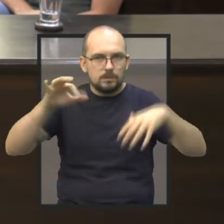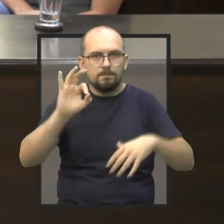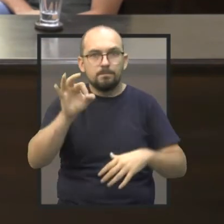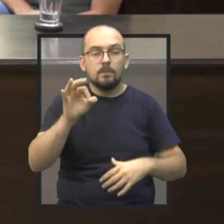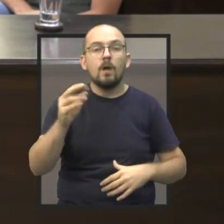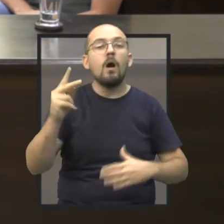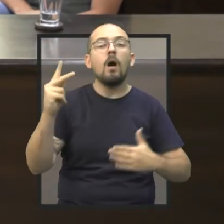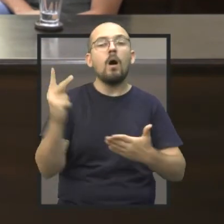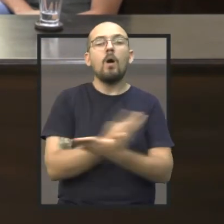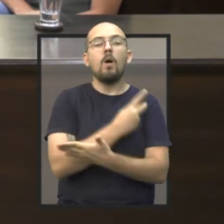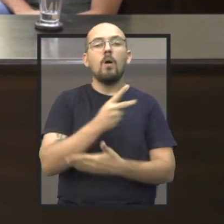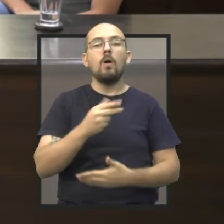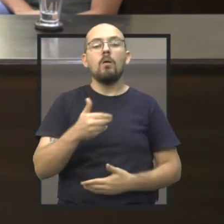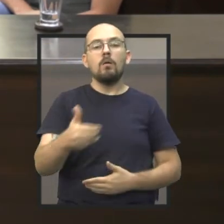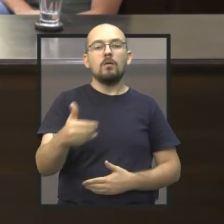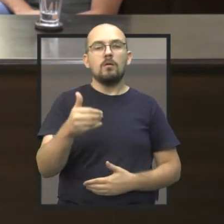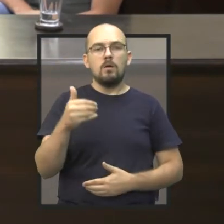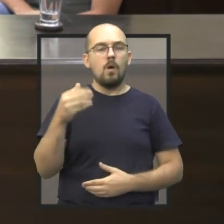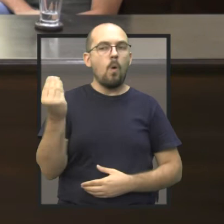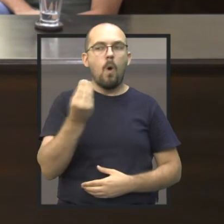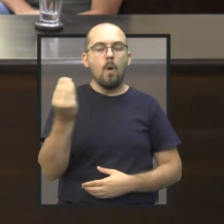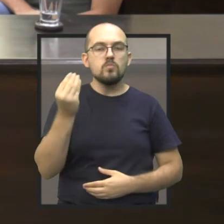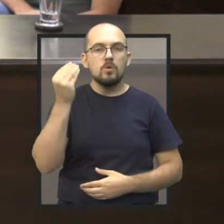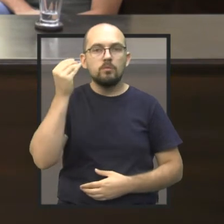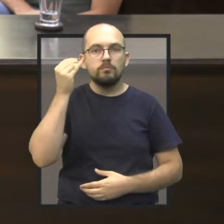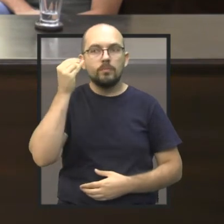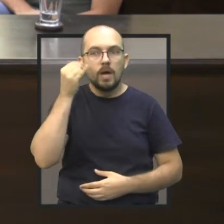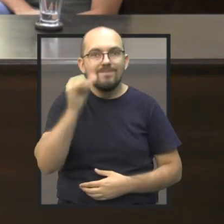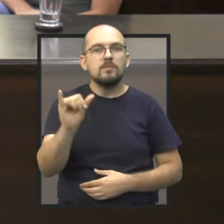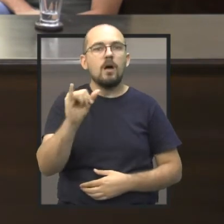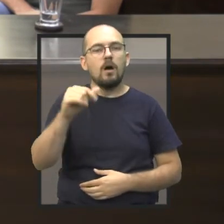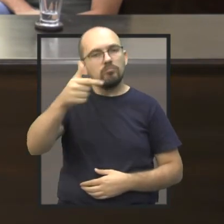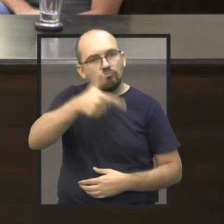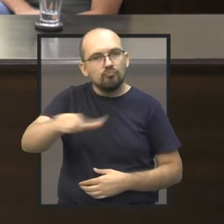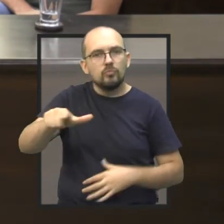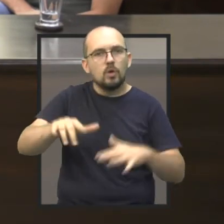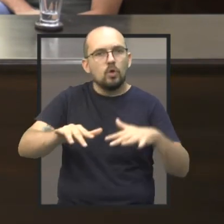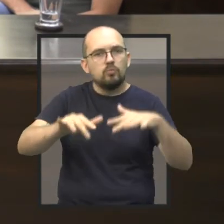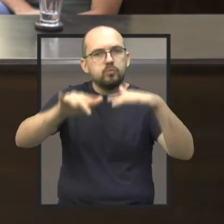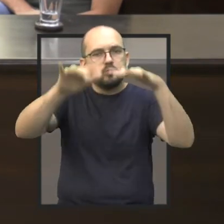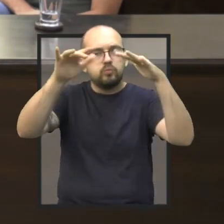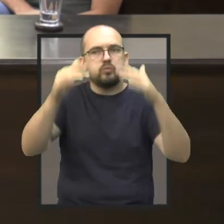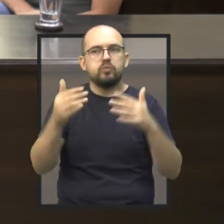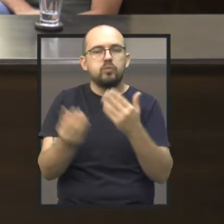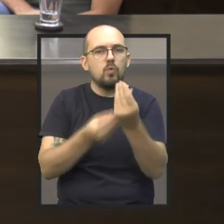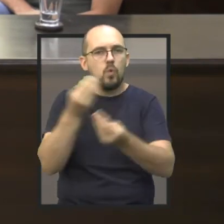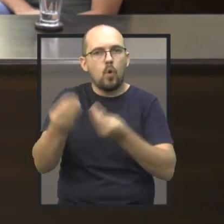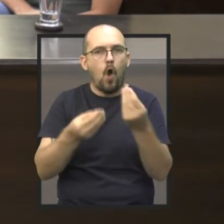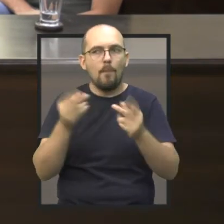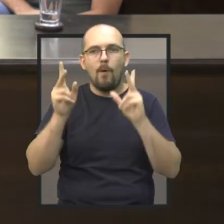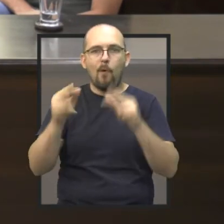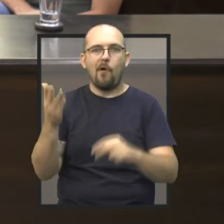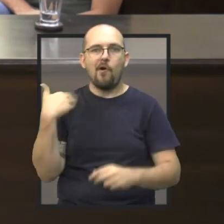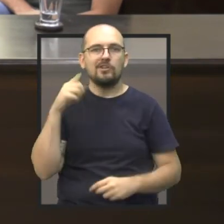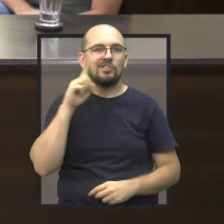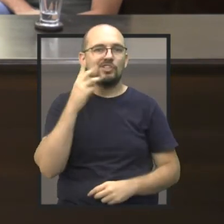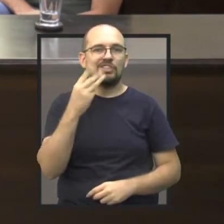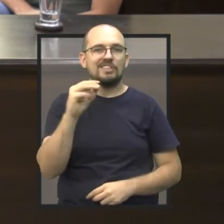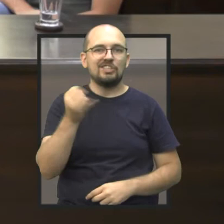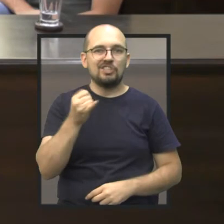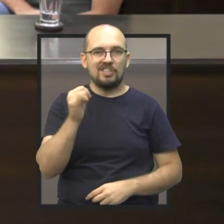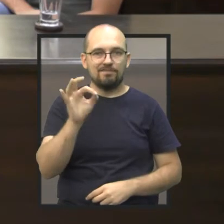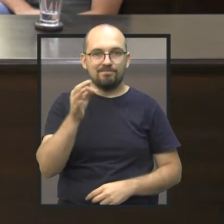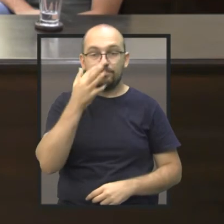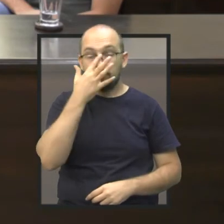é o que será feito para mitigar, para evitar enchentes da mesma proporção como a que ocorreu no dia 30